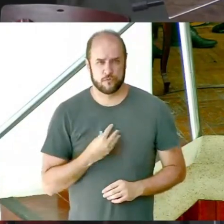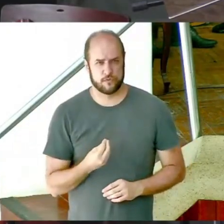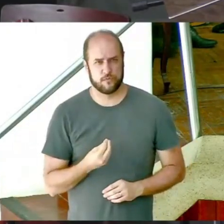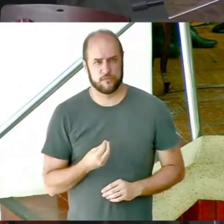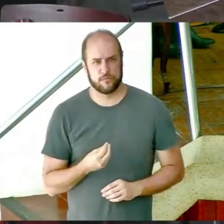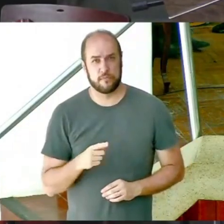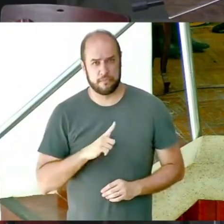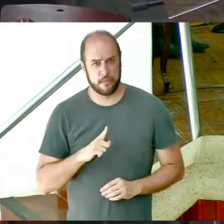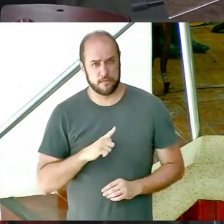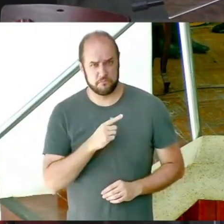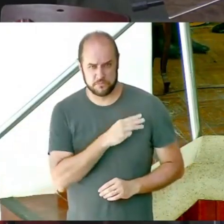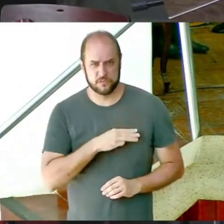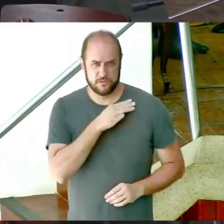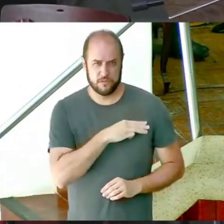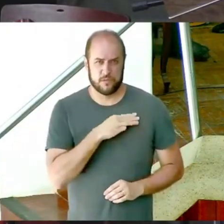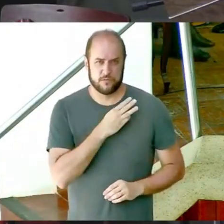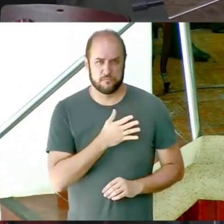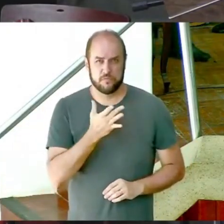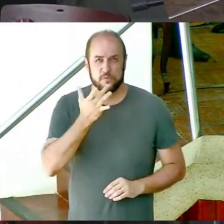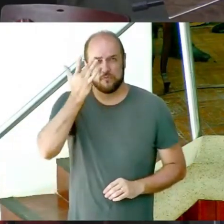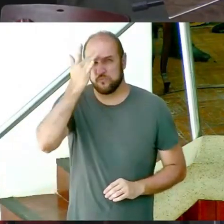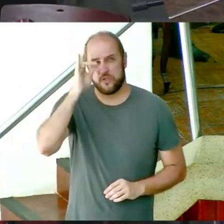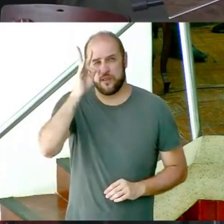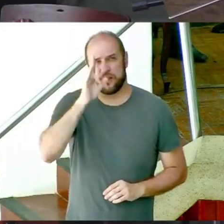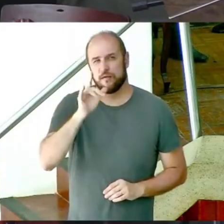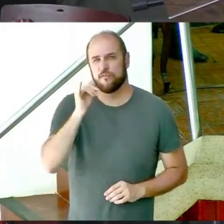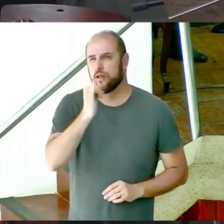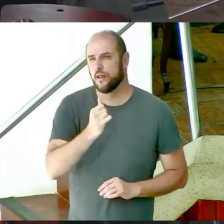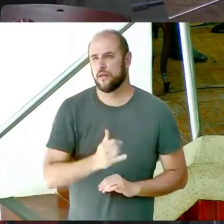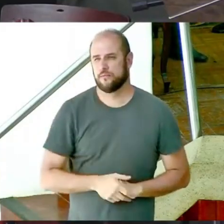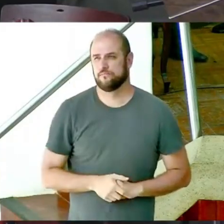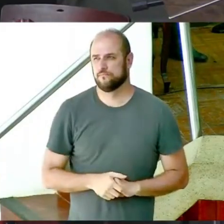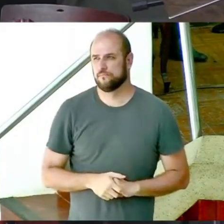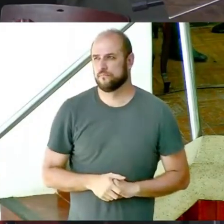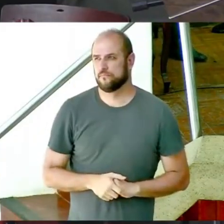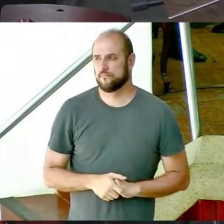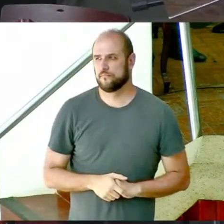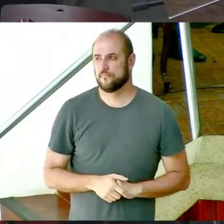falou isso, não veio de mim mesmo.